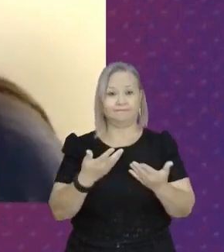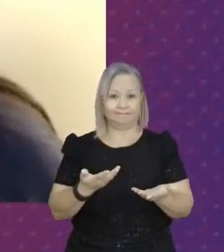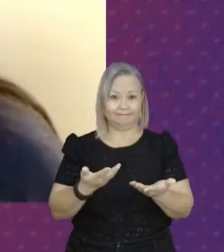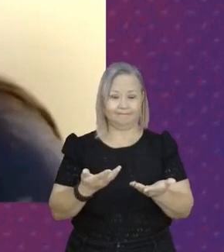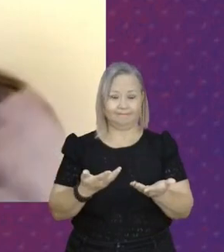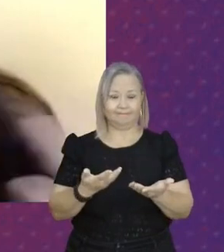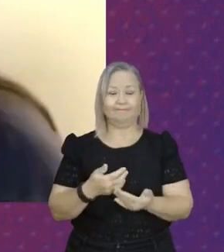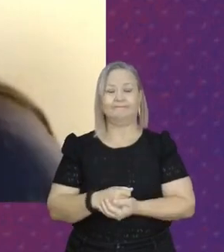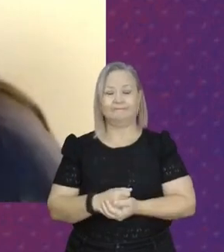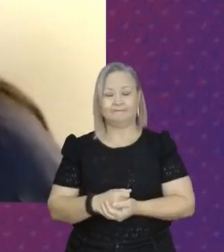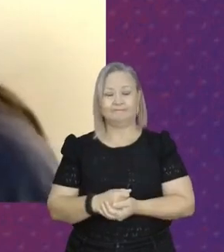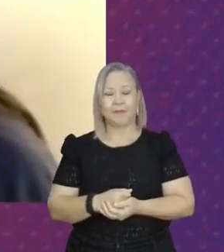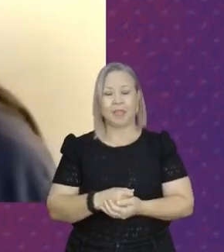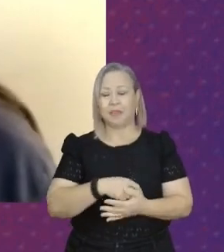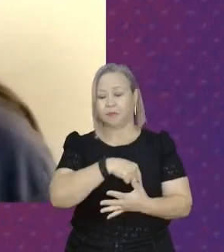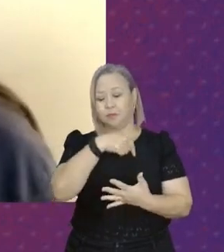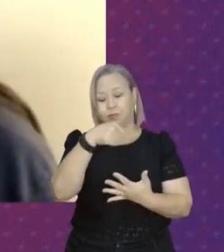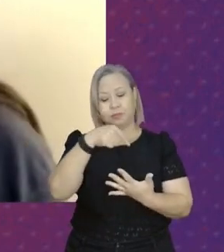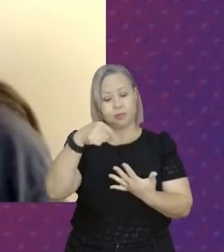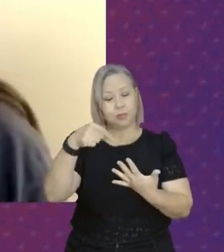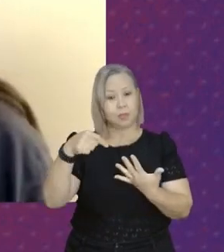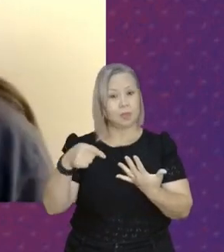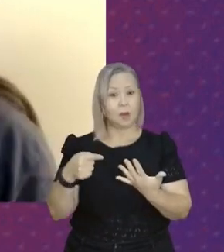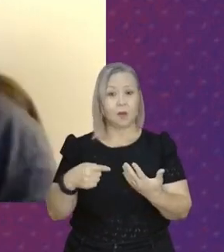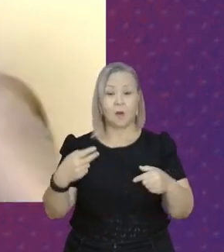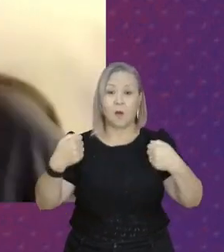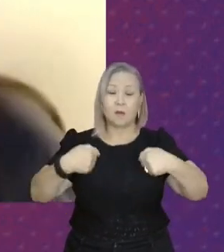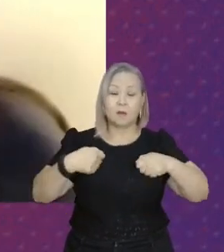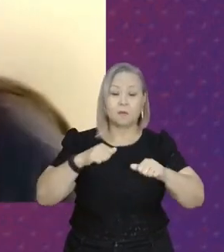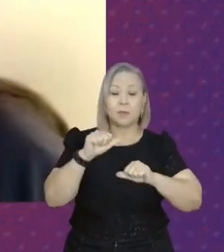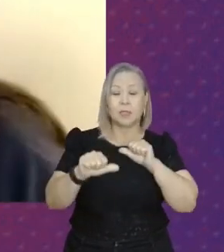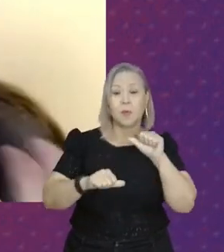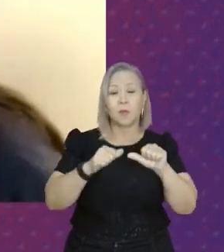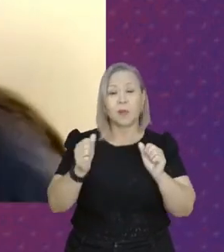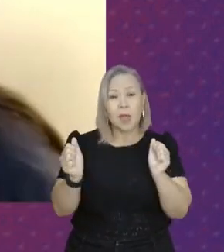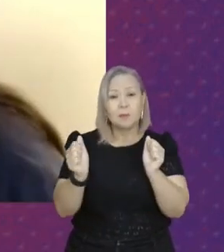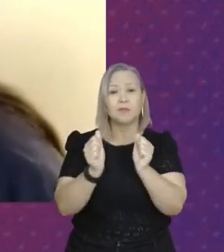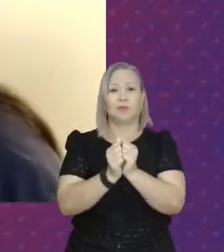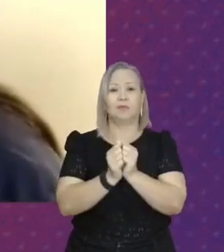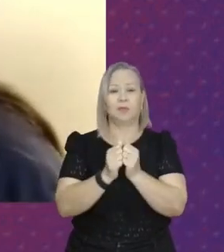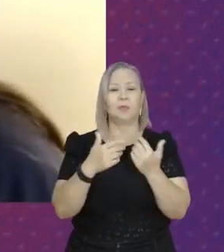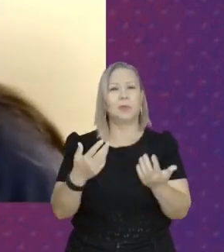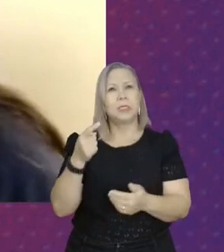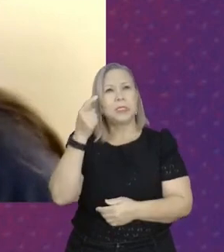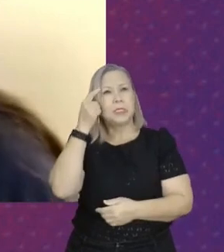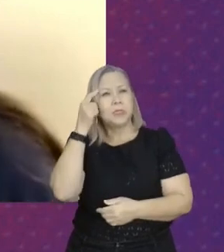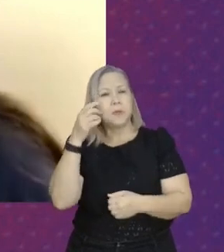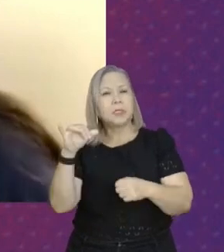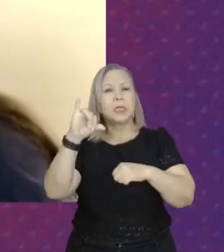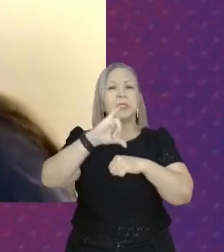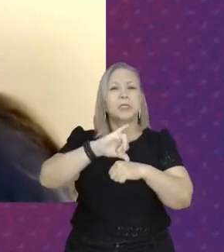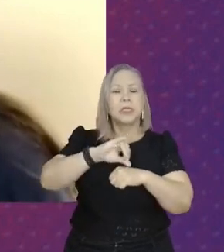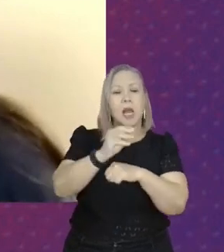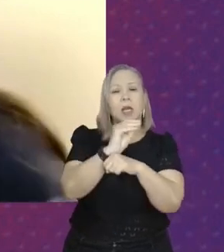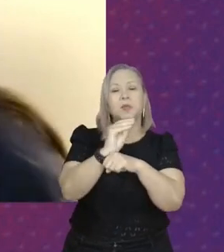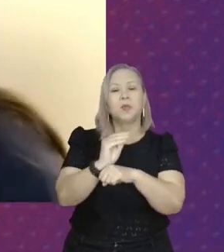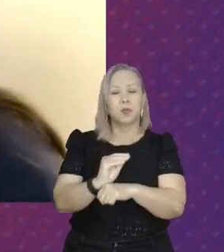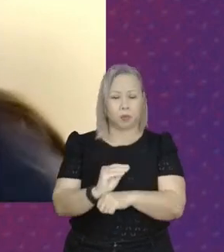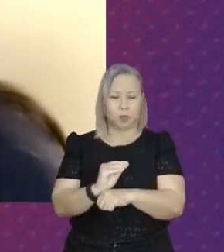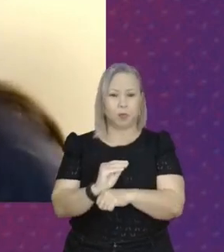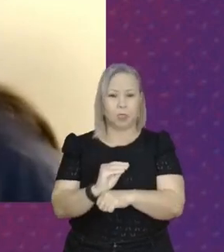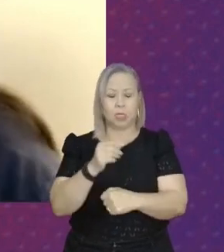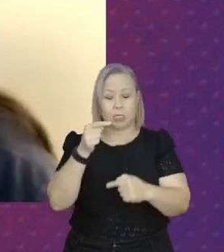Então, são muitas coisas que precisam mudar junto, assim, quando a gente pensa na centralidade do cuidado